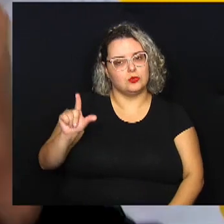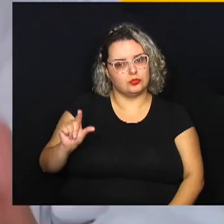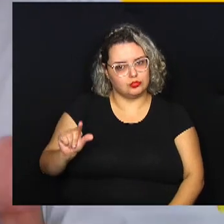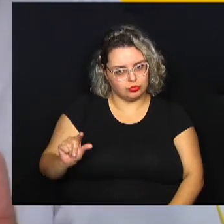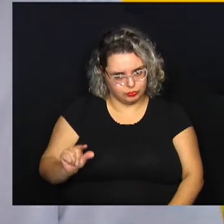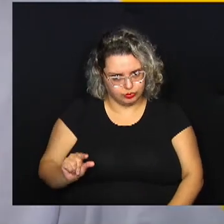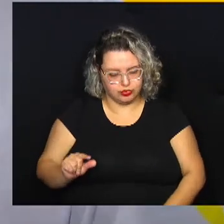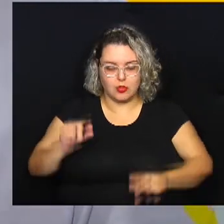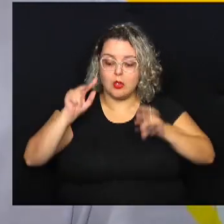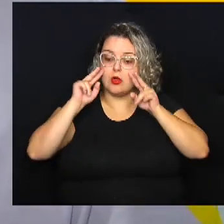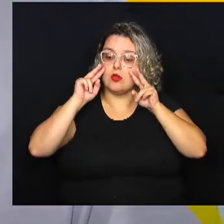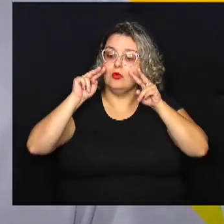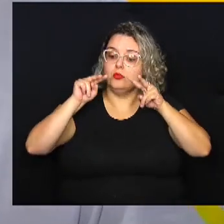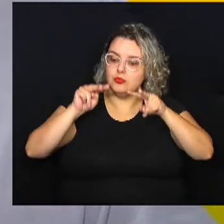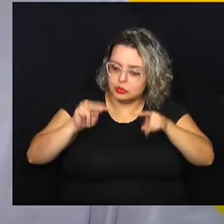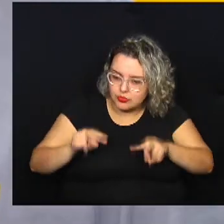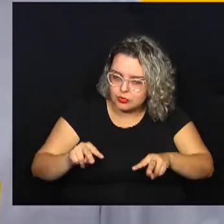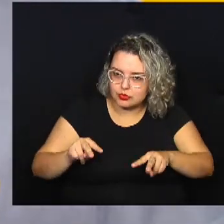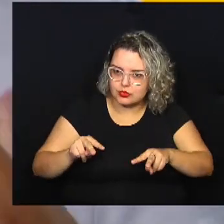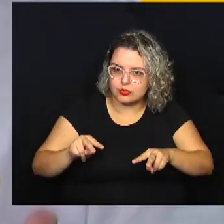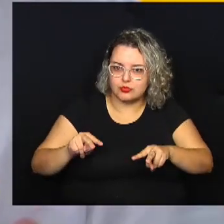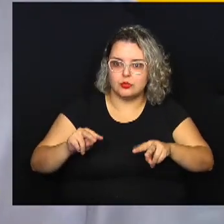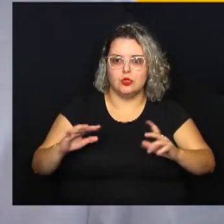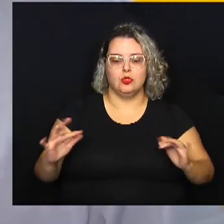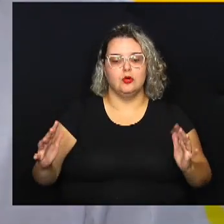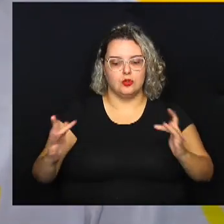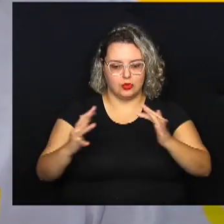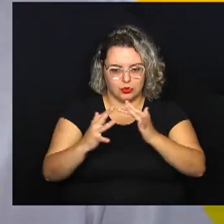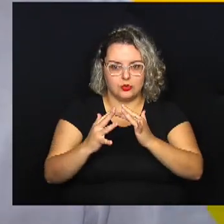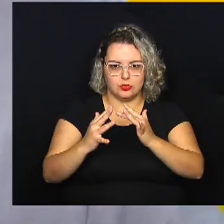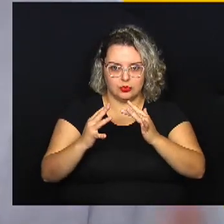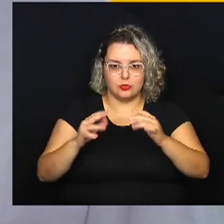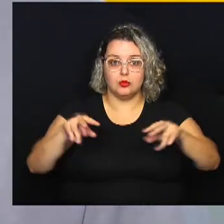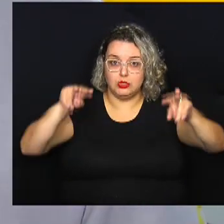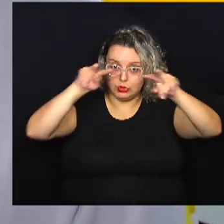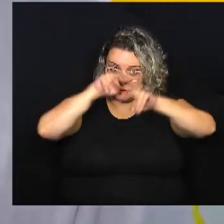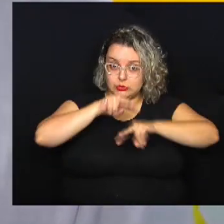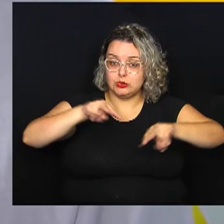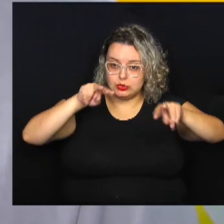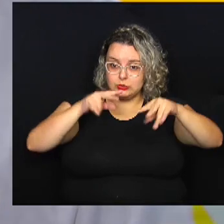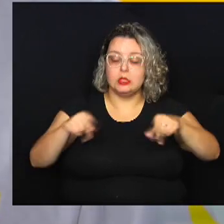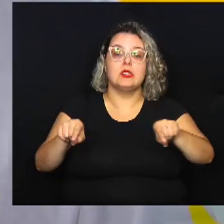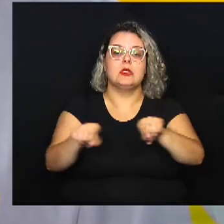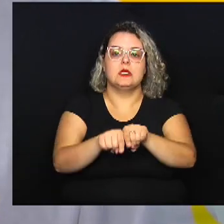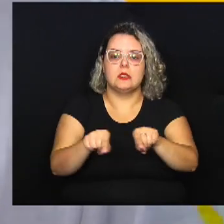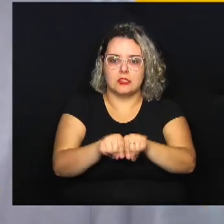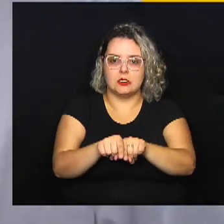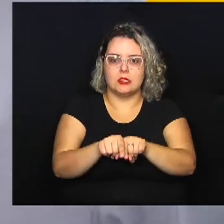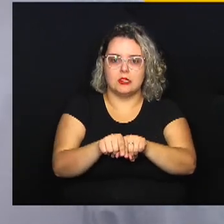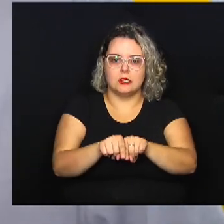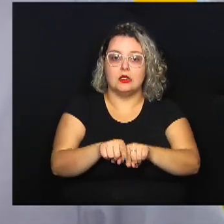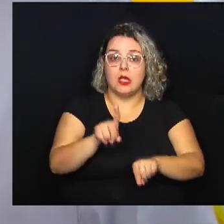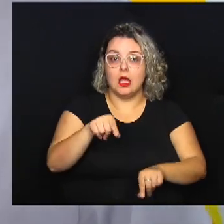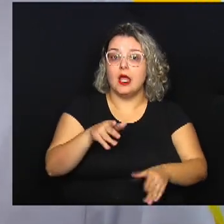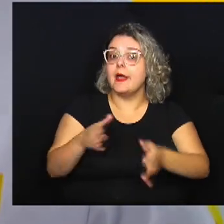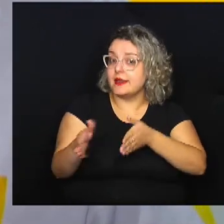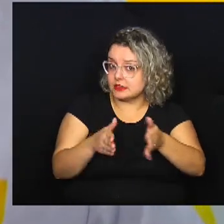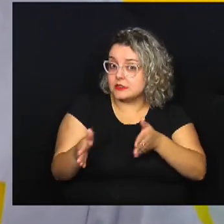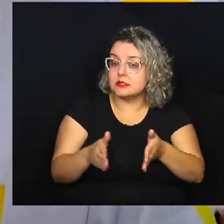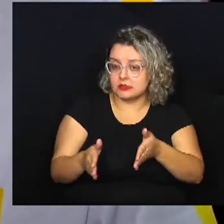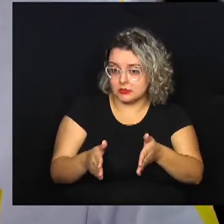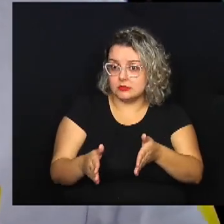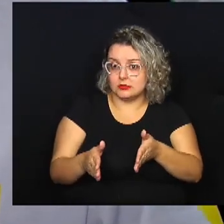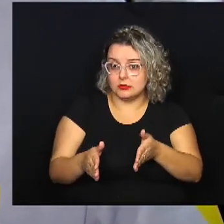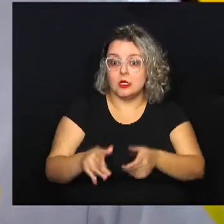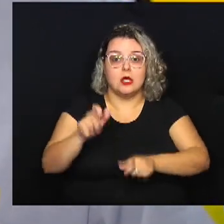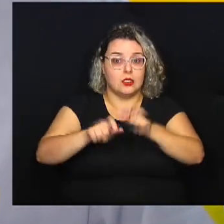ele visualize o pedestre com mais visão e ela também é acessível, é acessibilidade